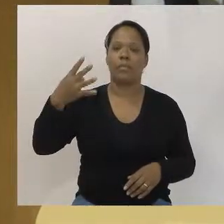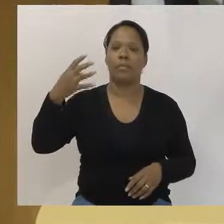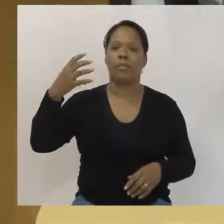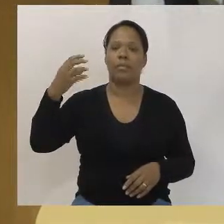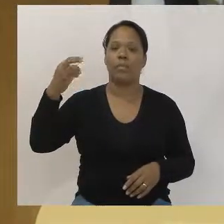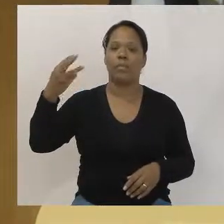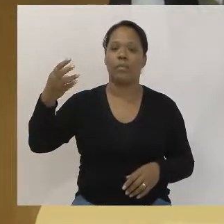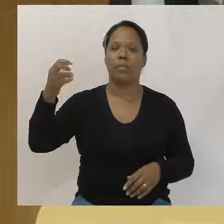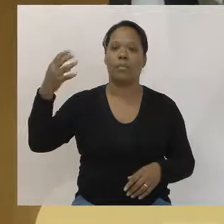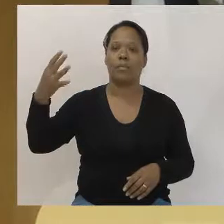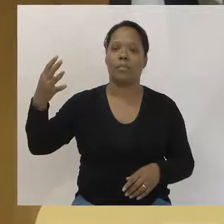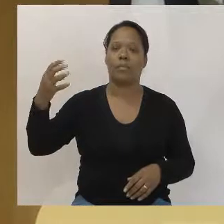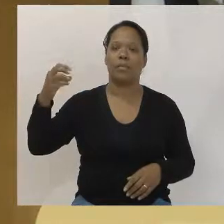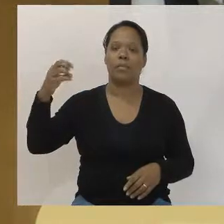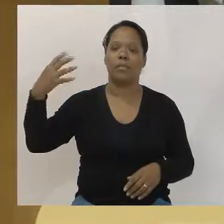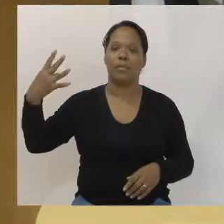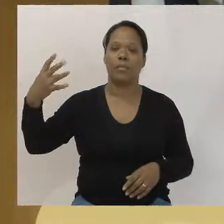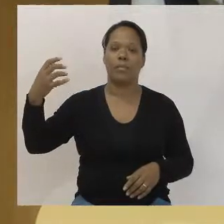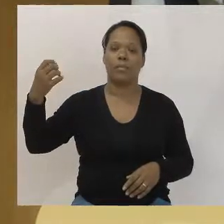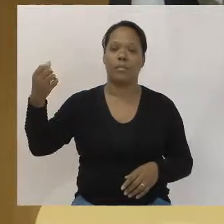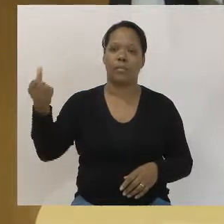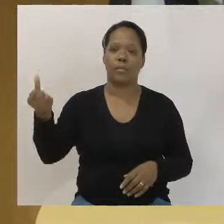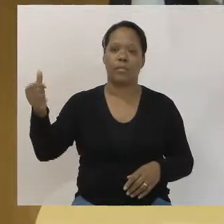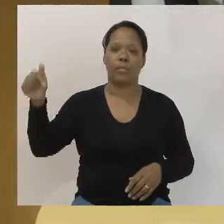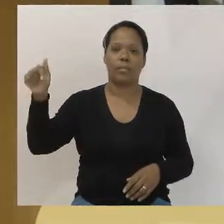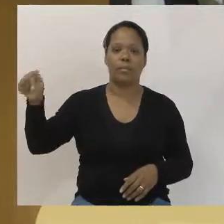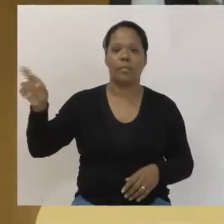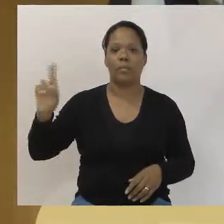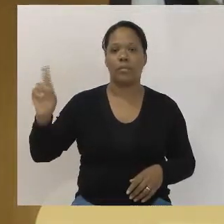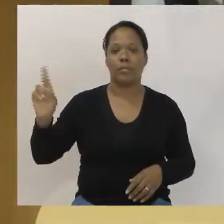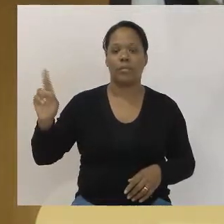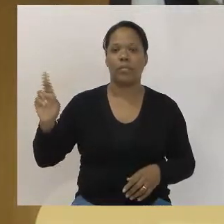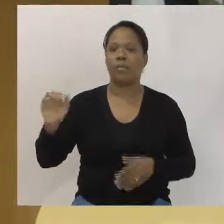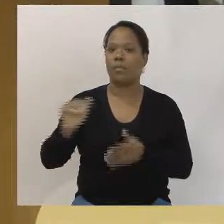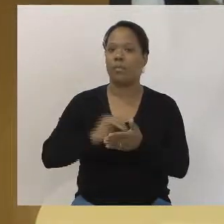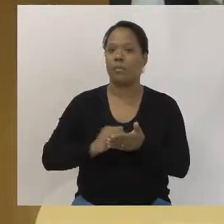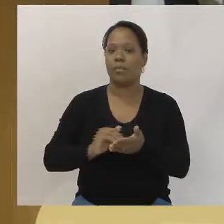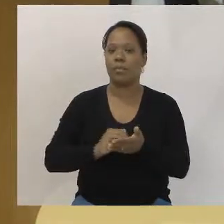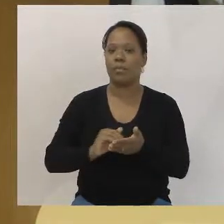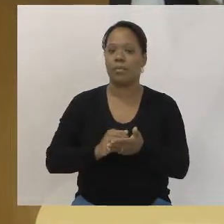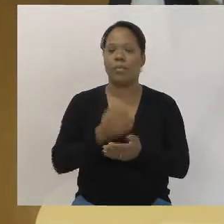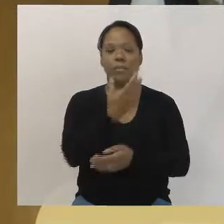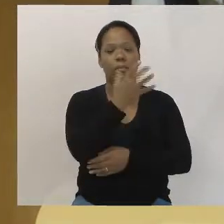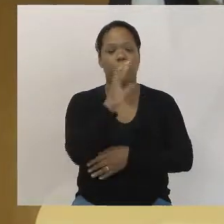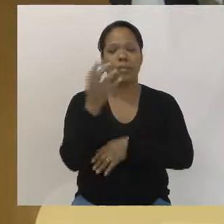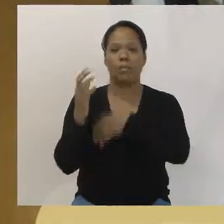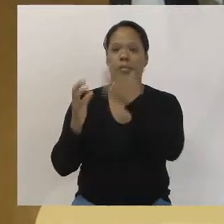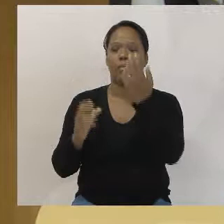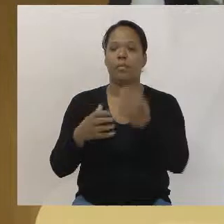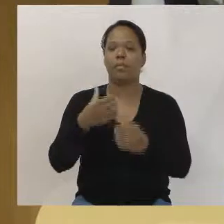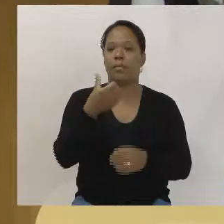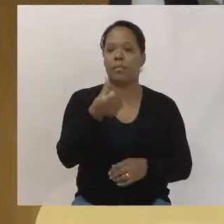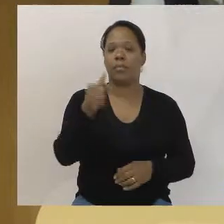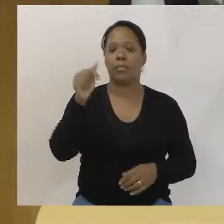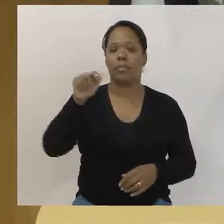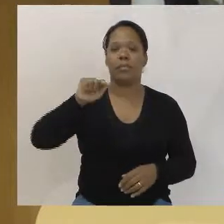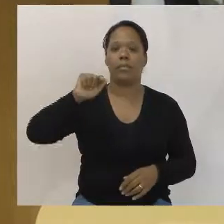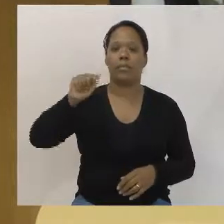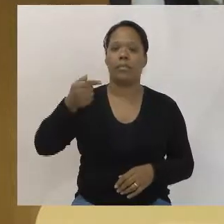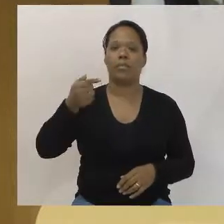mil quatrocentos e sessenta e sete reais a secretaria de meio ambiente 67